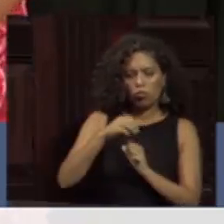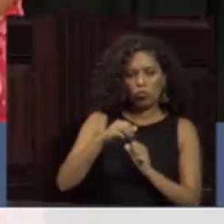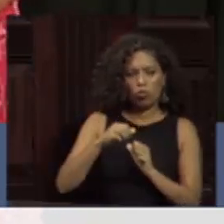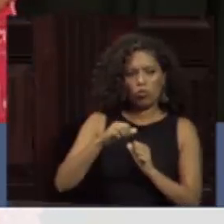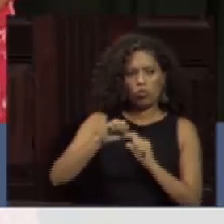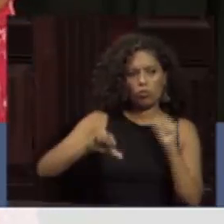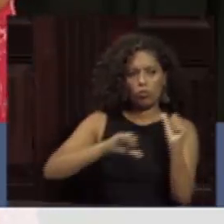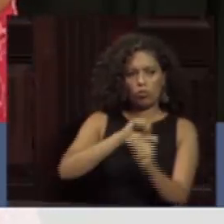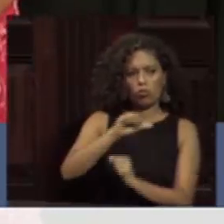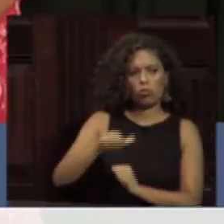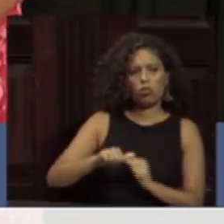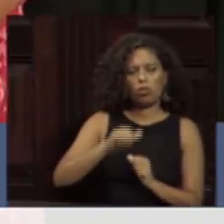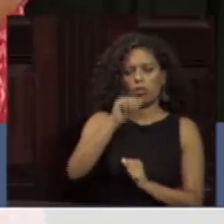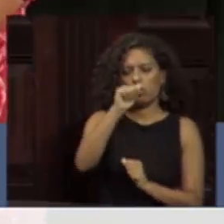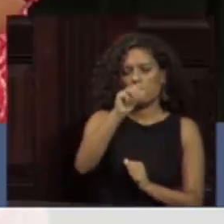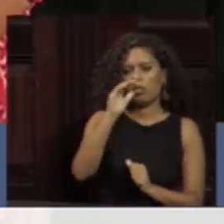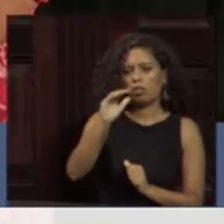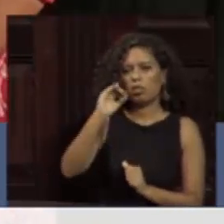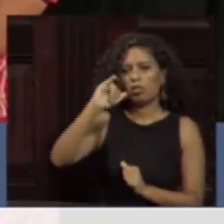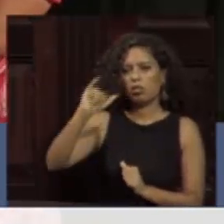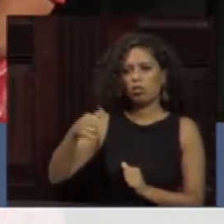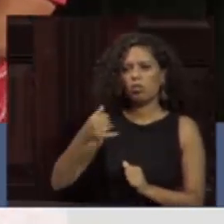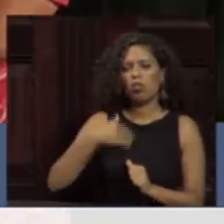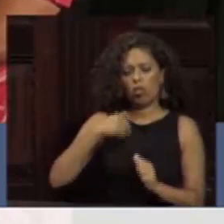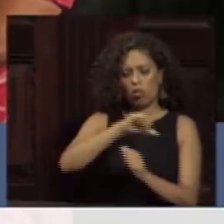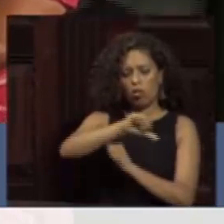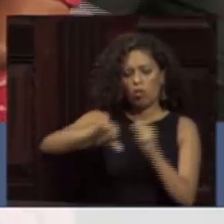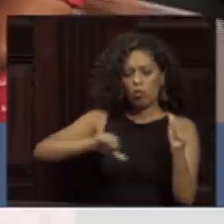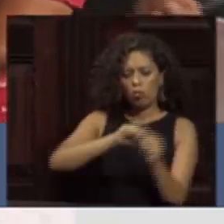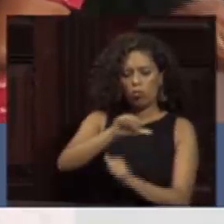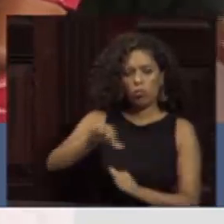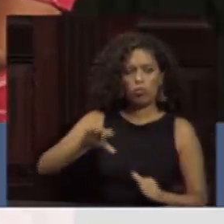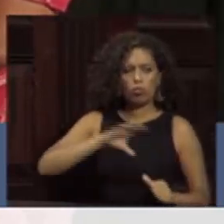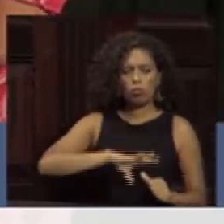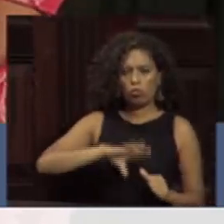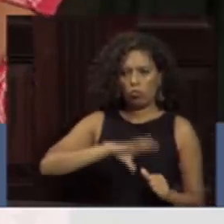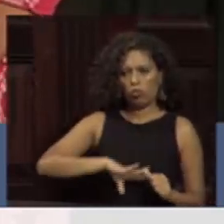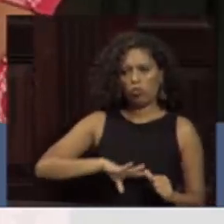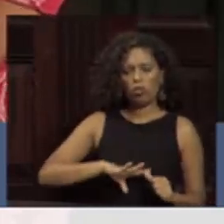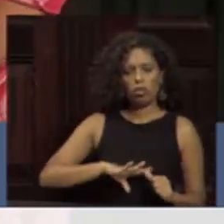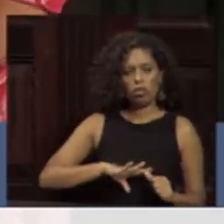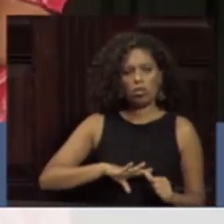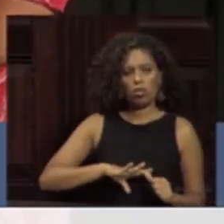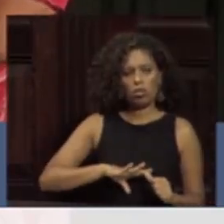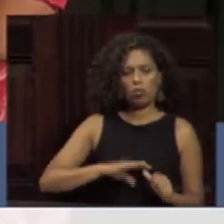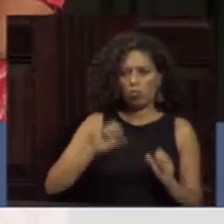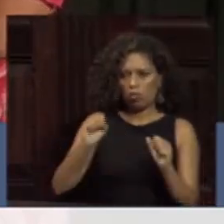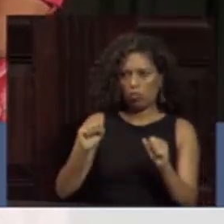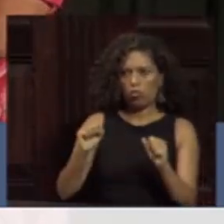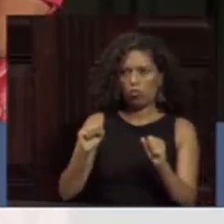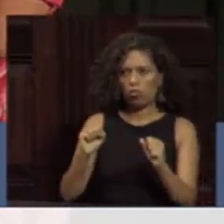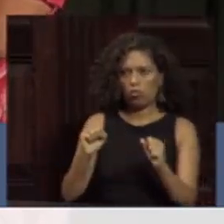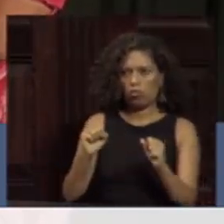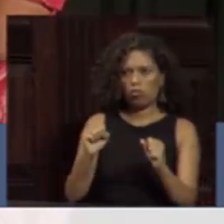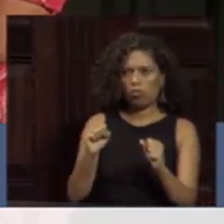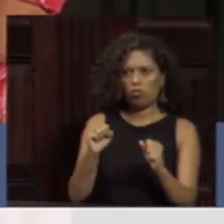também faço a presente correção e o projeto vai embora para autógrafo. Pode ser?